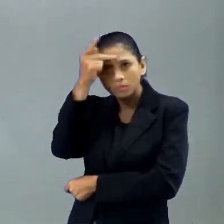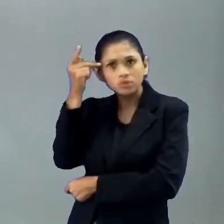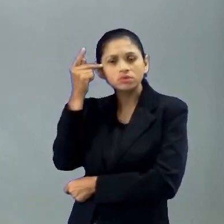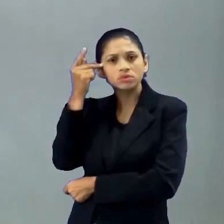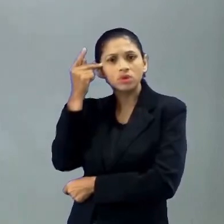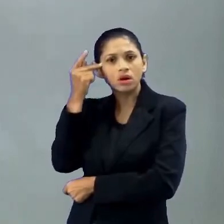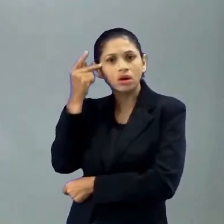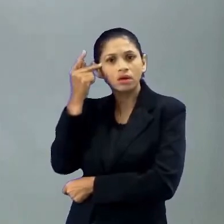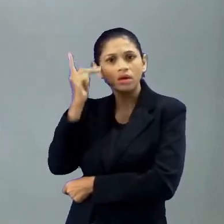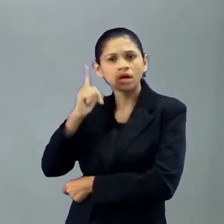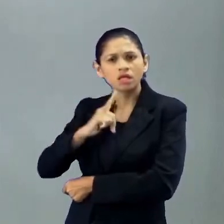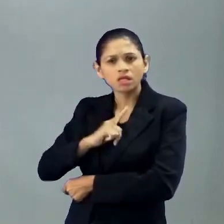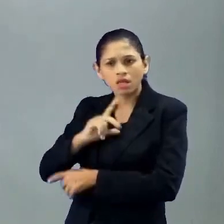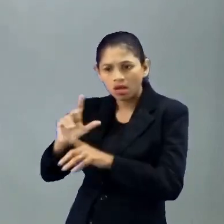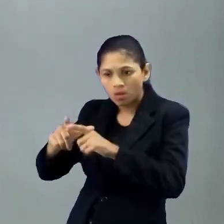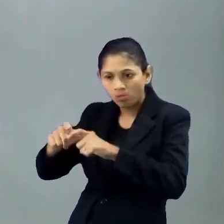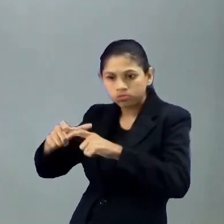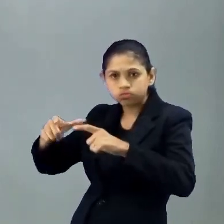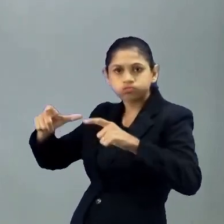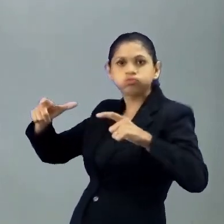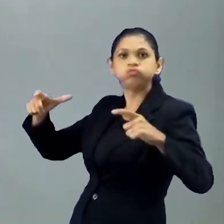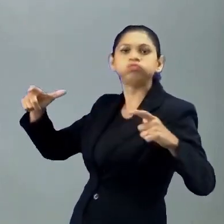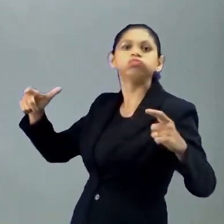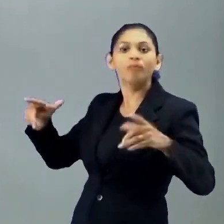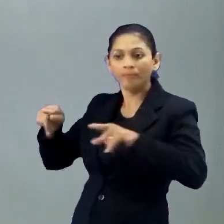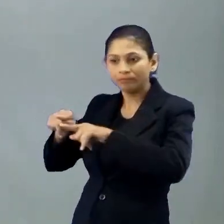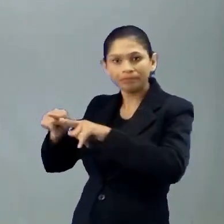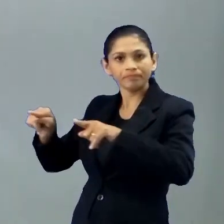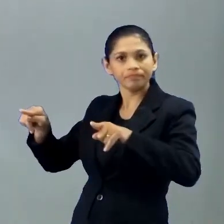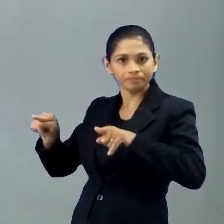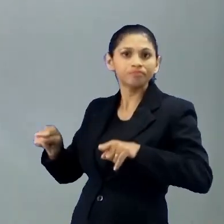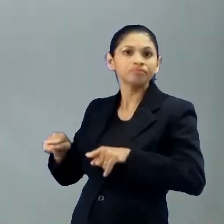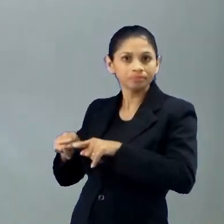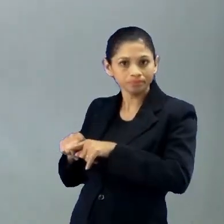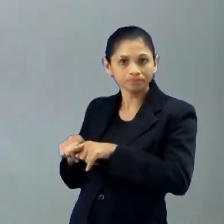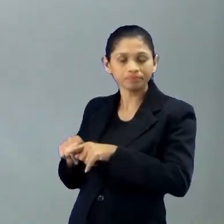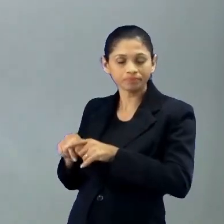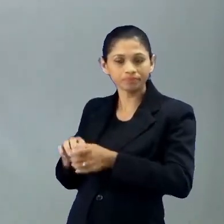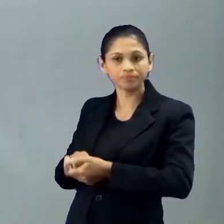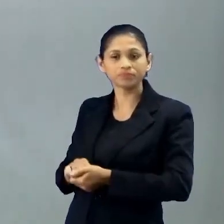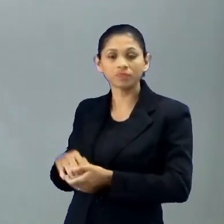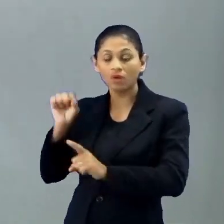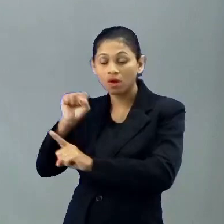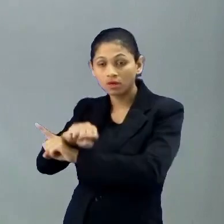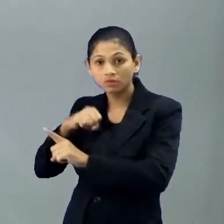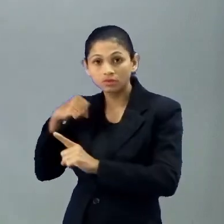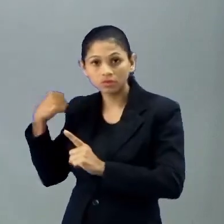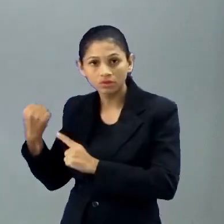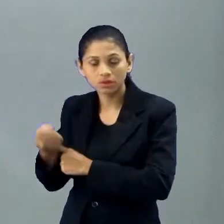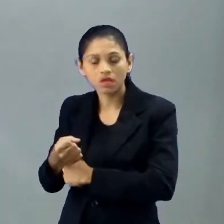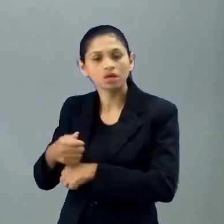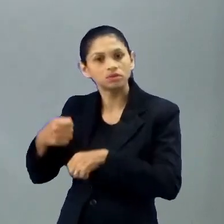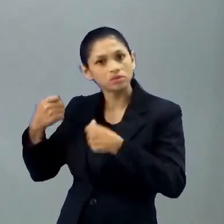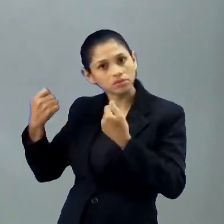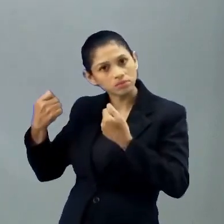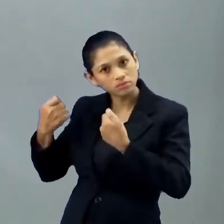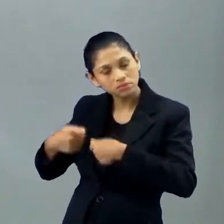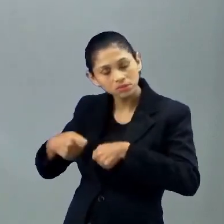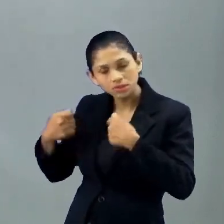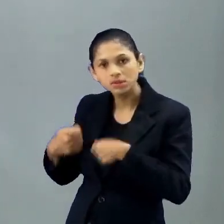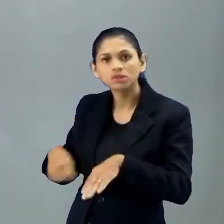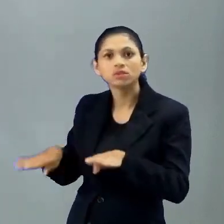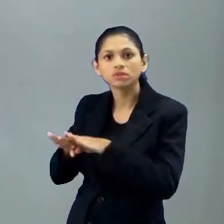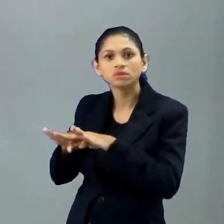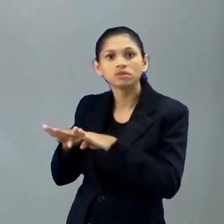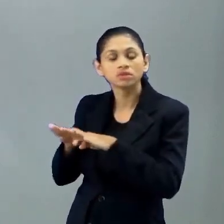falando, não pode ser desconsiderada, né? Que a sociedade também tem que ter um olhar para essa parcela